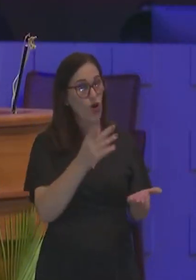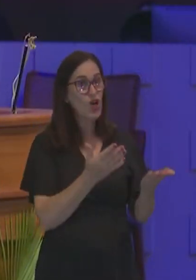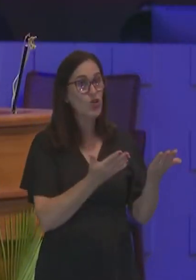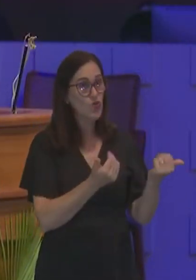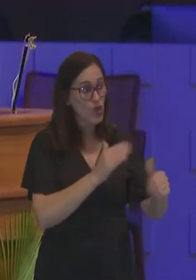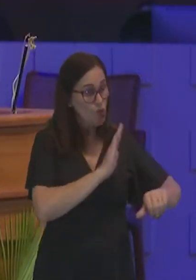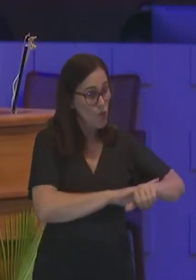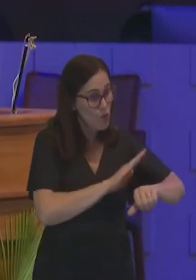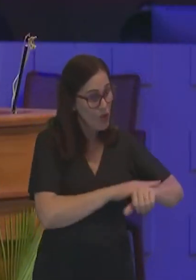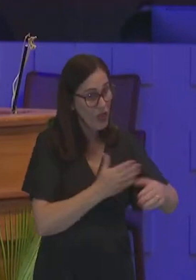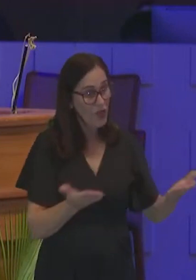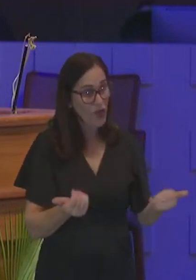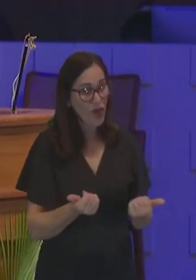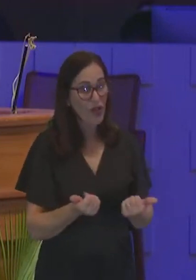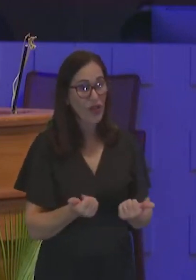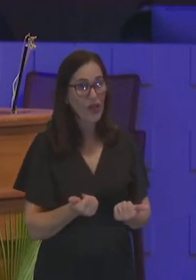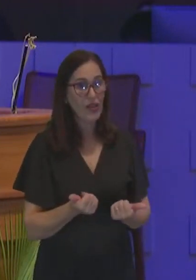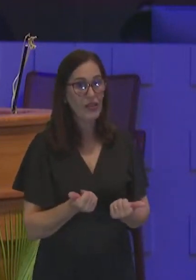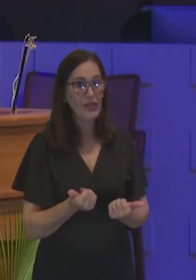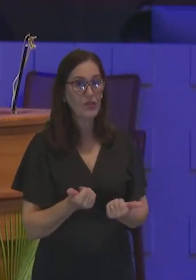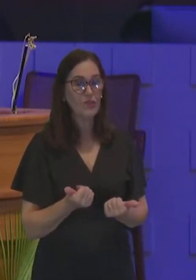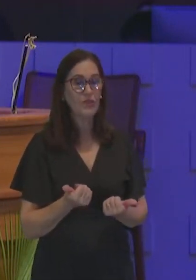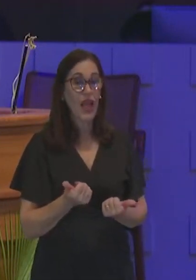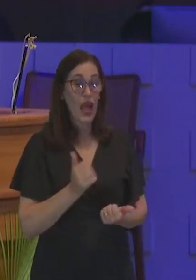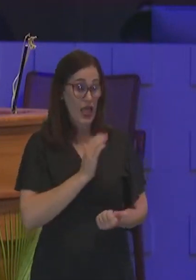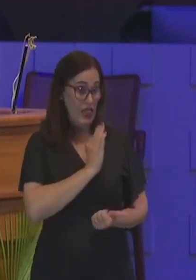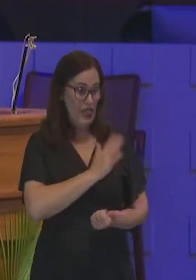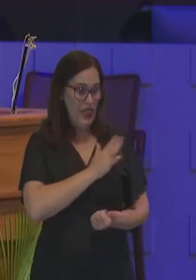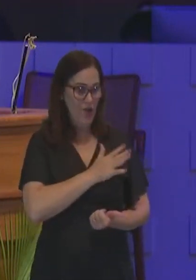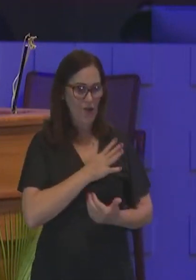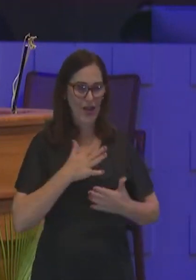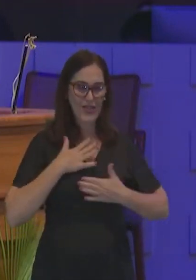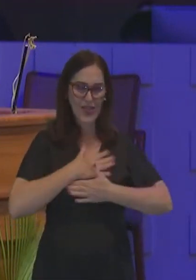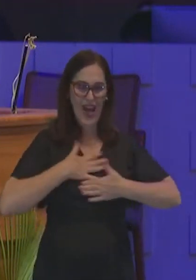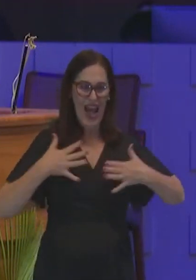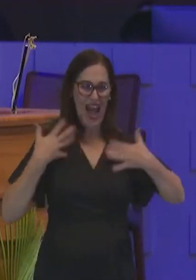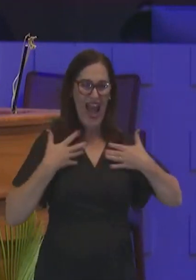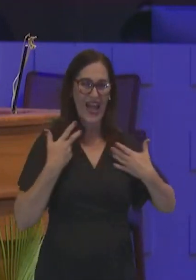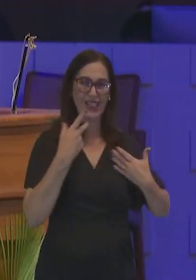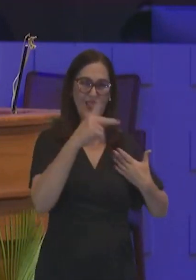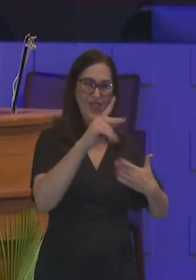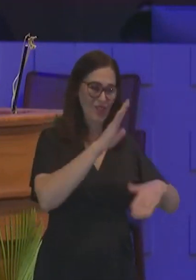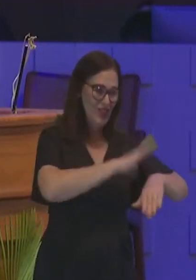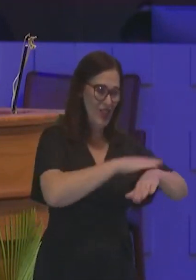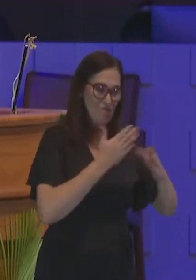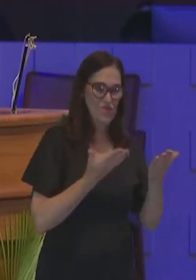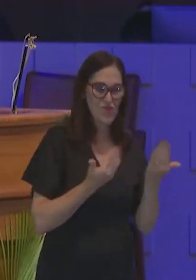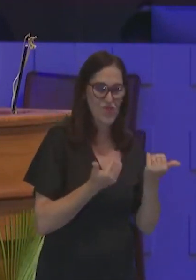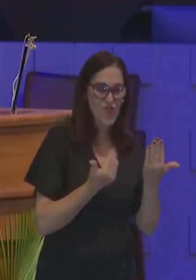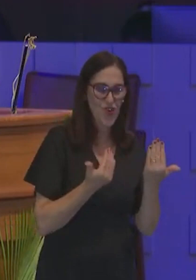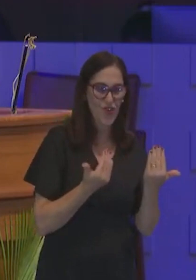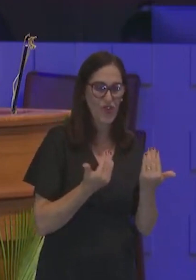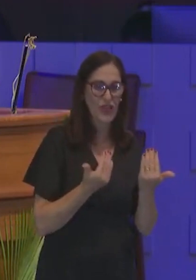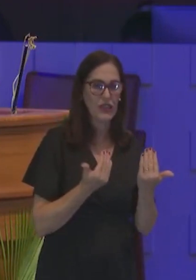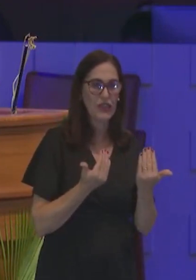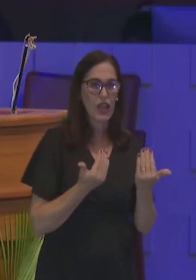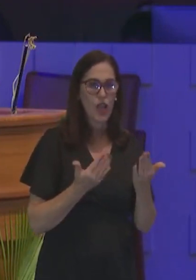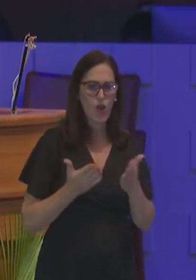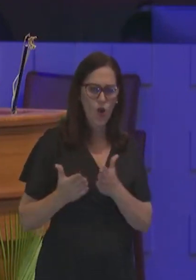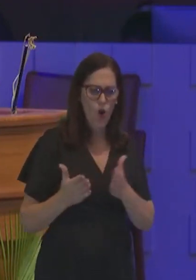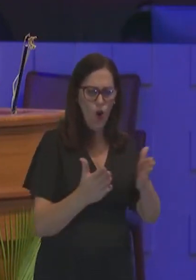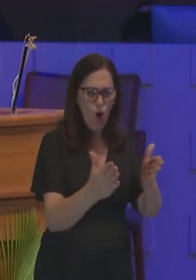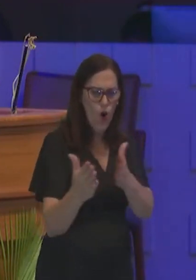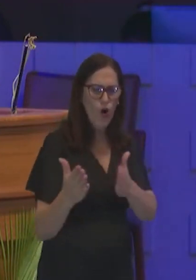juventude, e recreie-se o teu coração nos dias da tua mocidade, e anda pelos caminhos